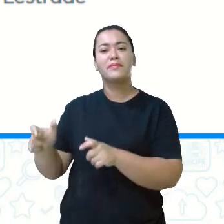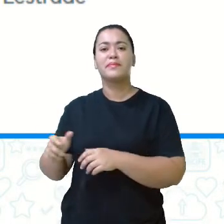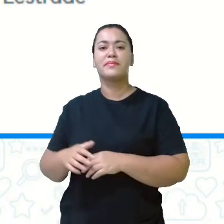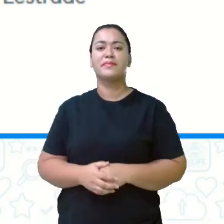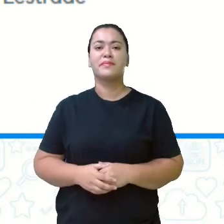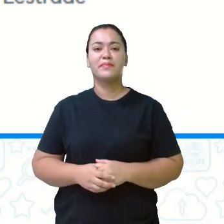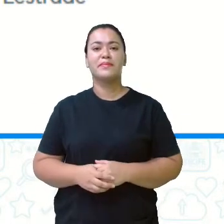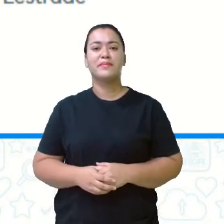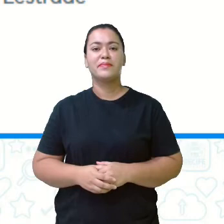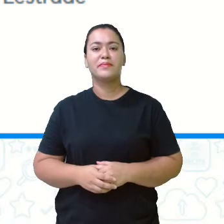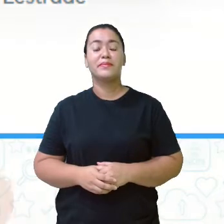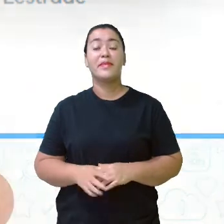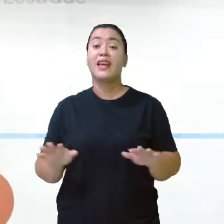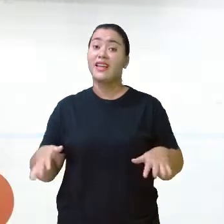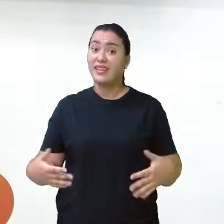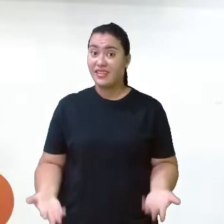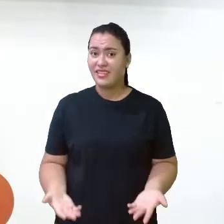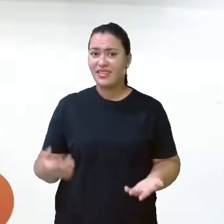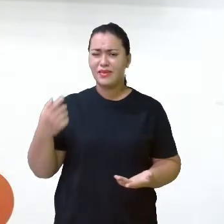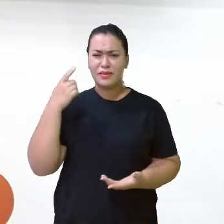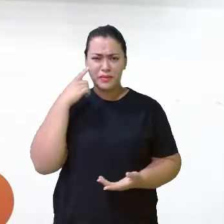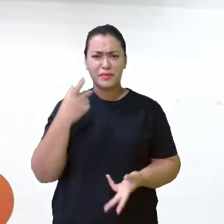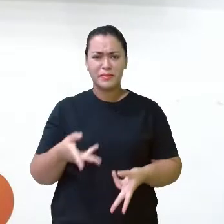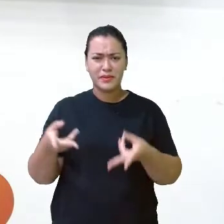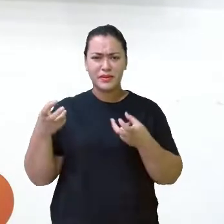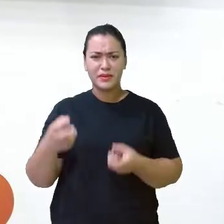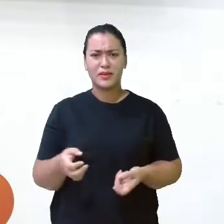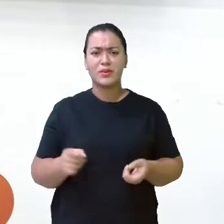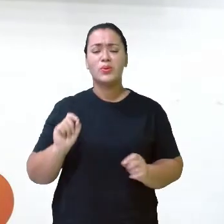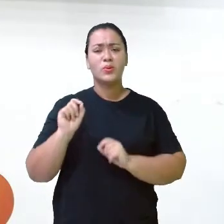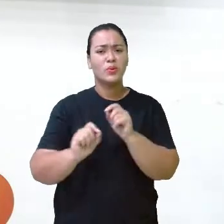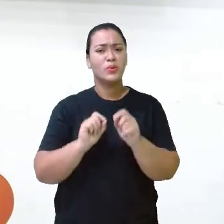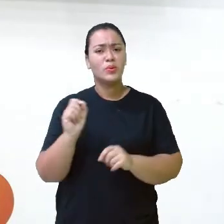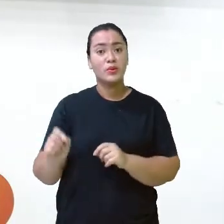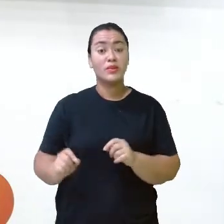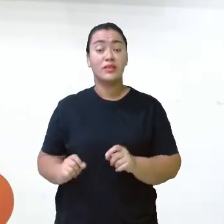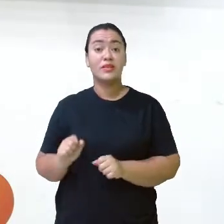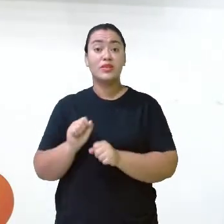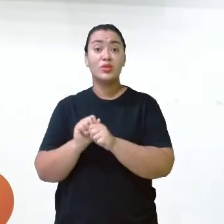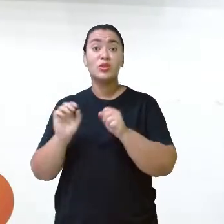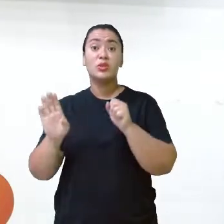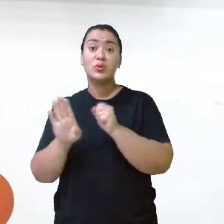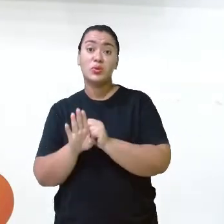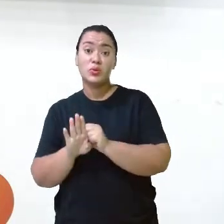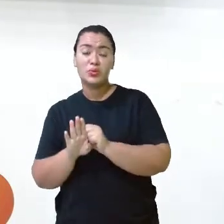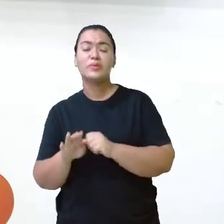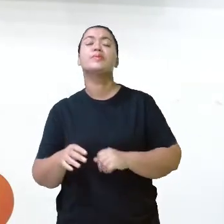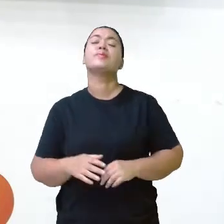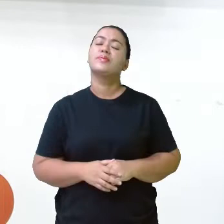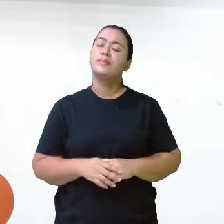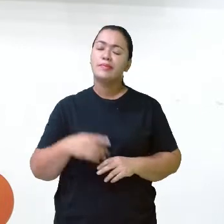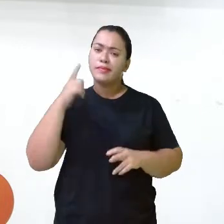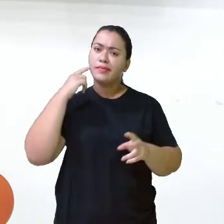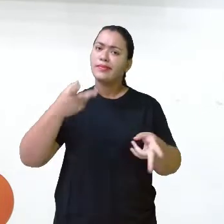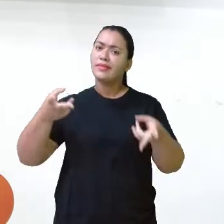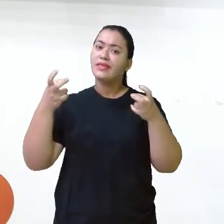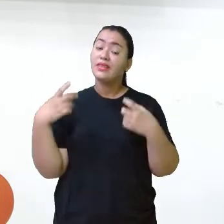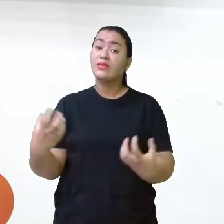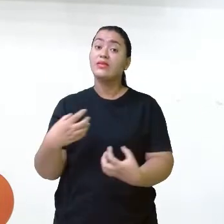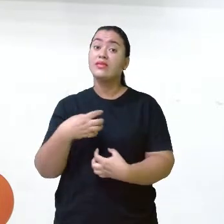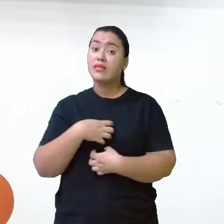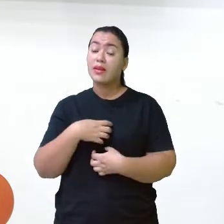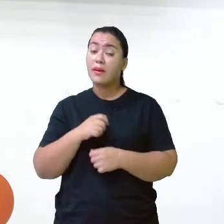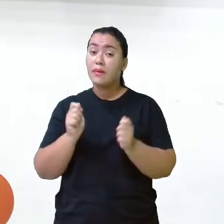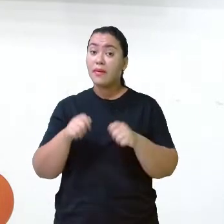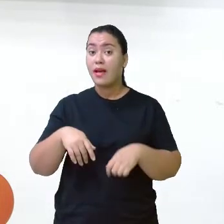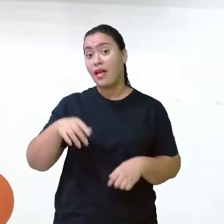lugares. Então, vocês viram aí o que são substantivos e ouviram de uma forma, né, que dá para